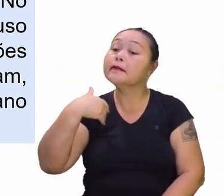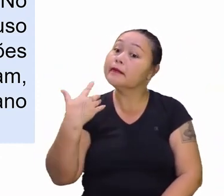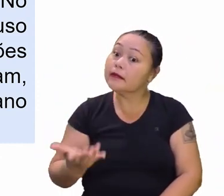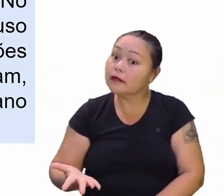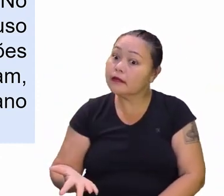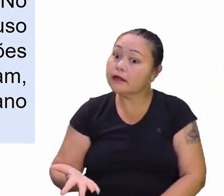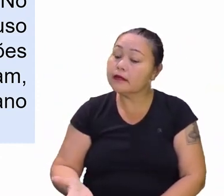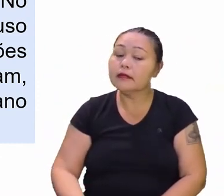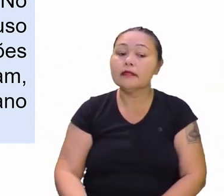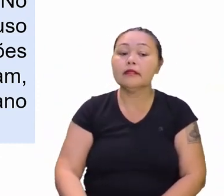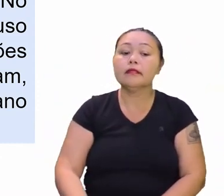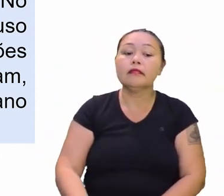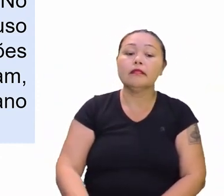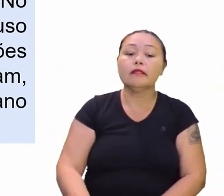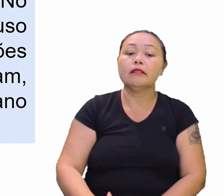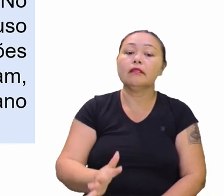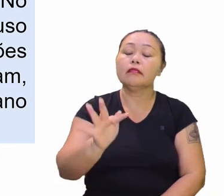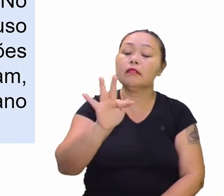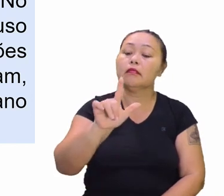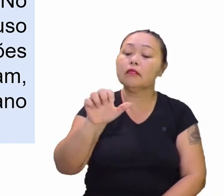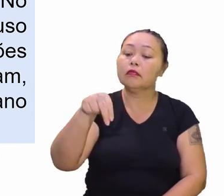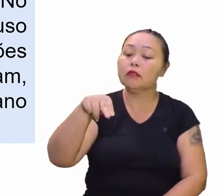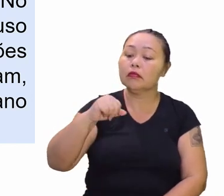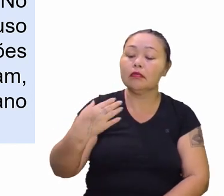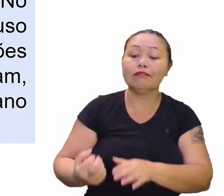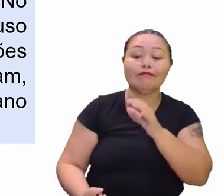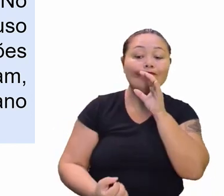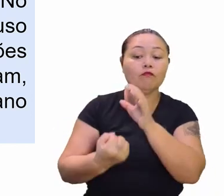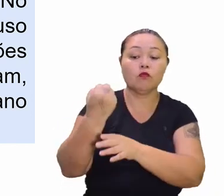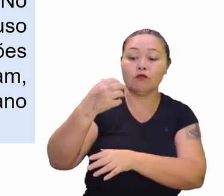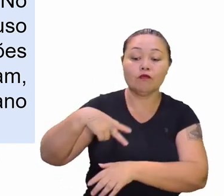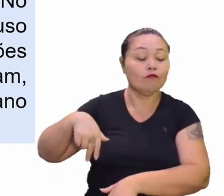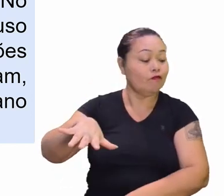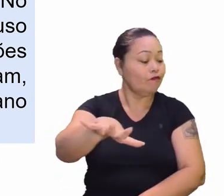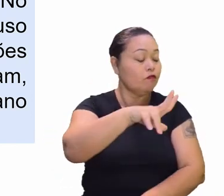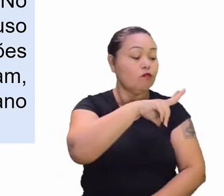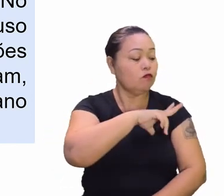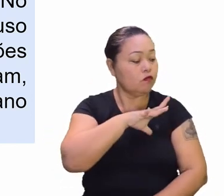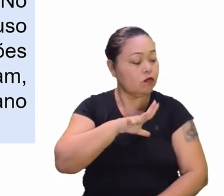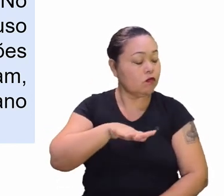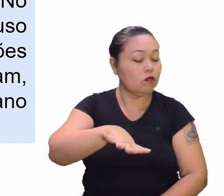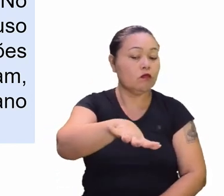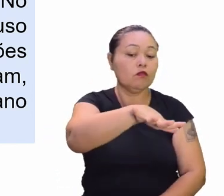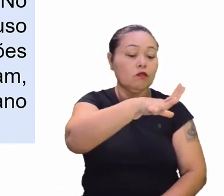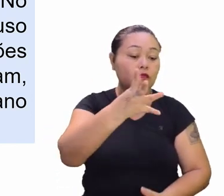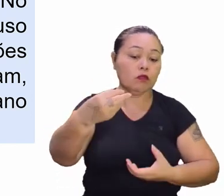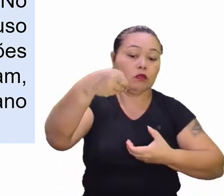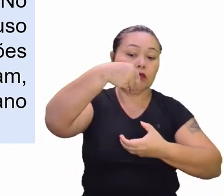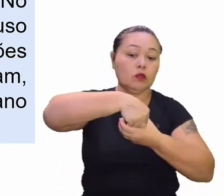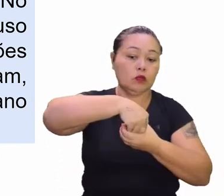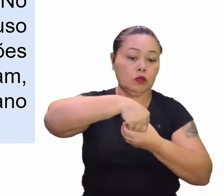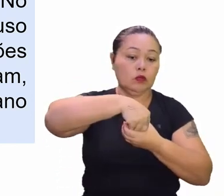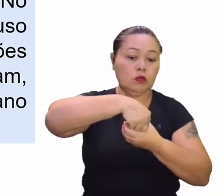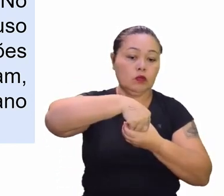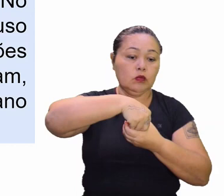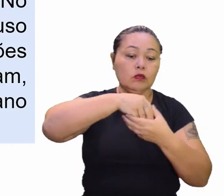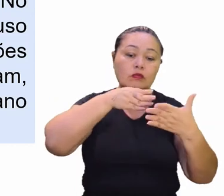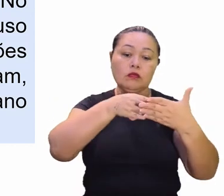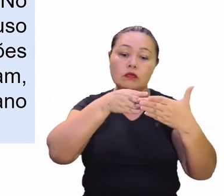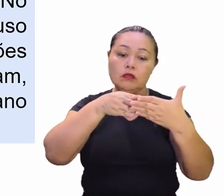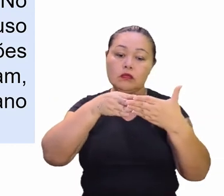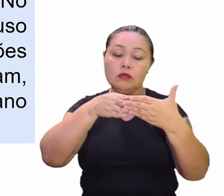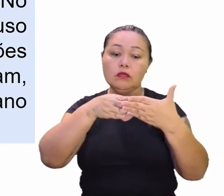Bem, quando a Flona é criada, as áreas particulares incluídas dentro de